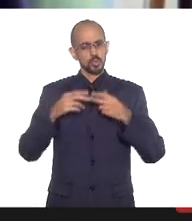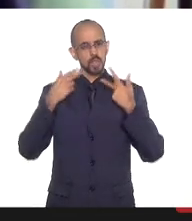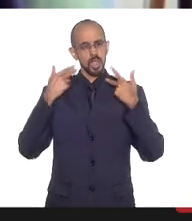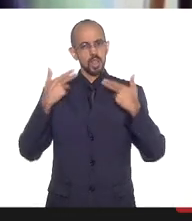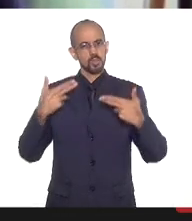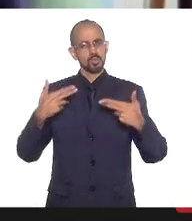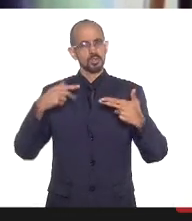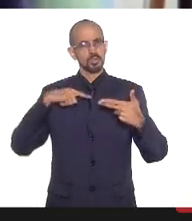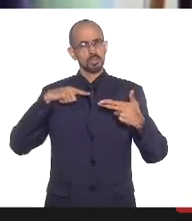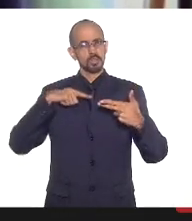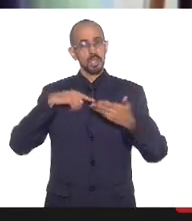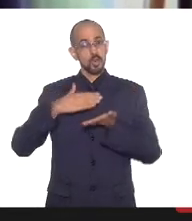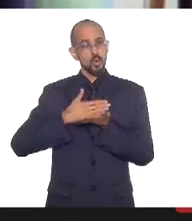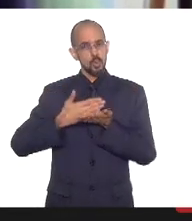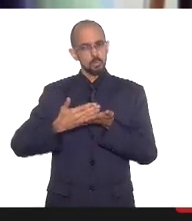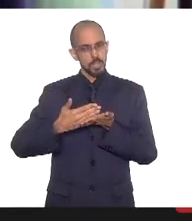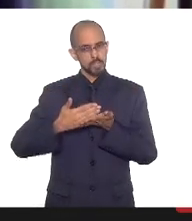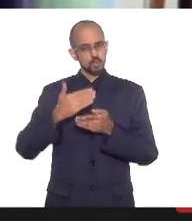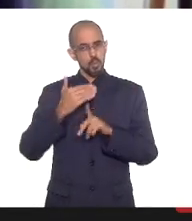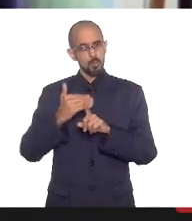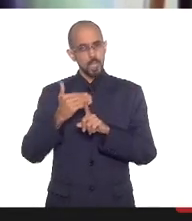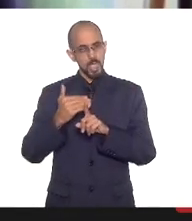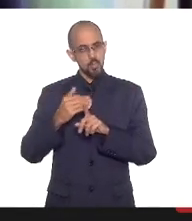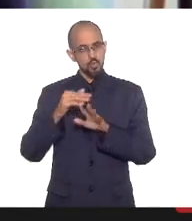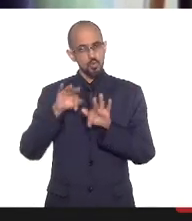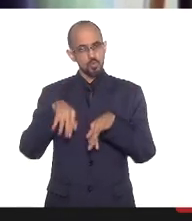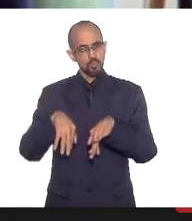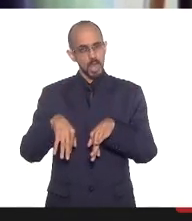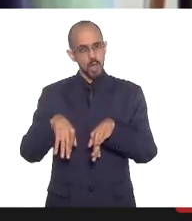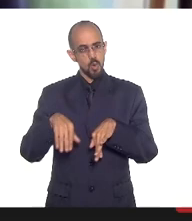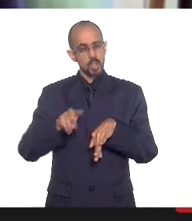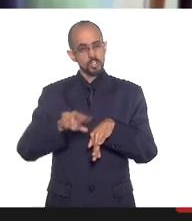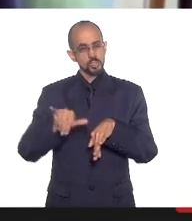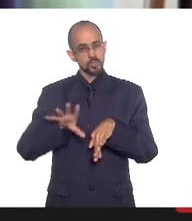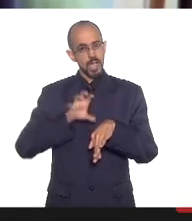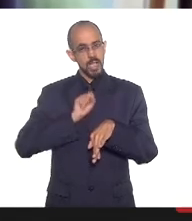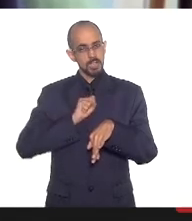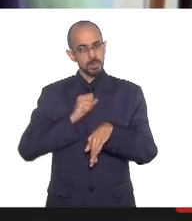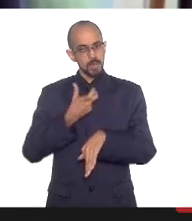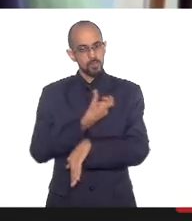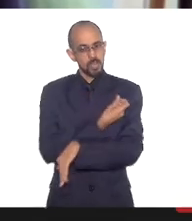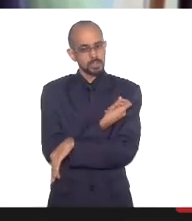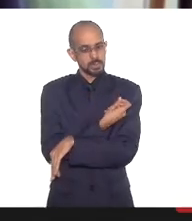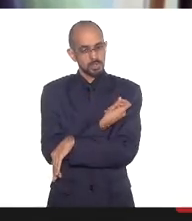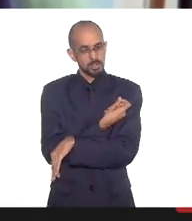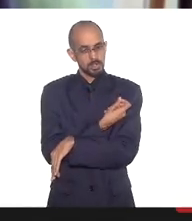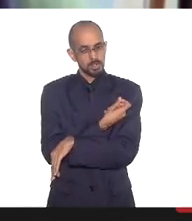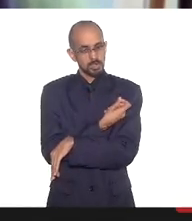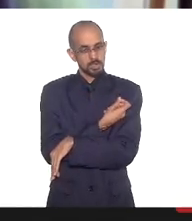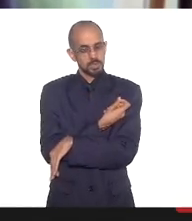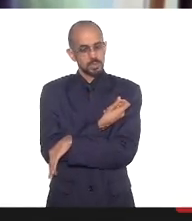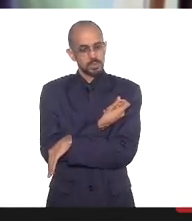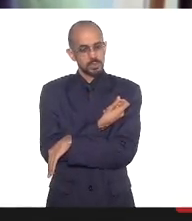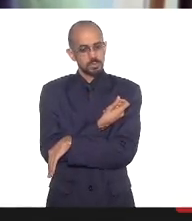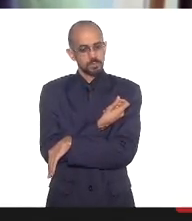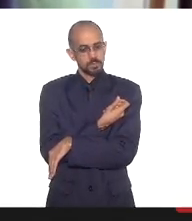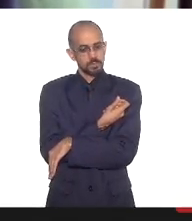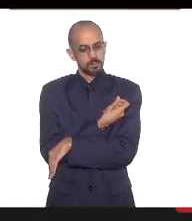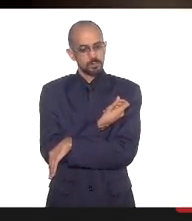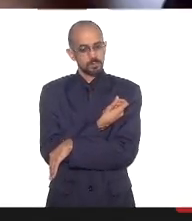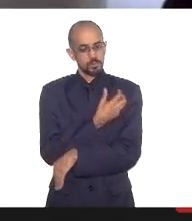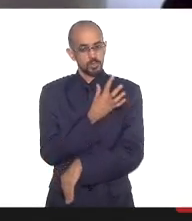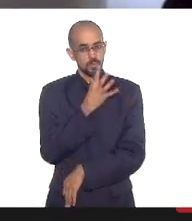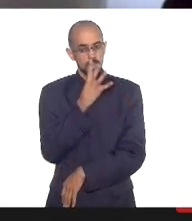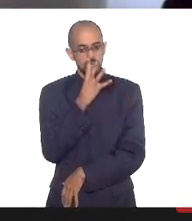tem um início meio e fim ela vai acaba e nós vamos ser vacinado dolorosamente No Ritmo multimedidor